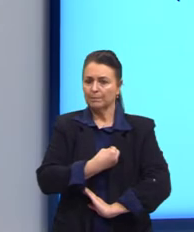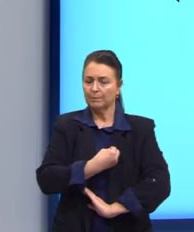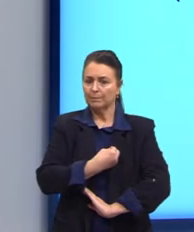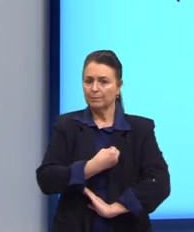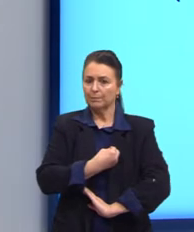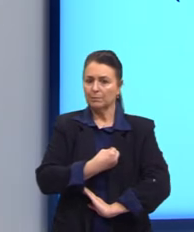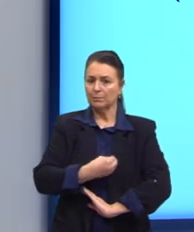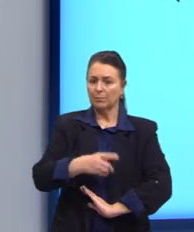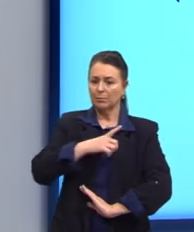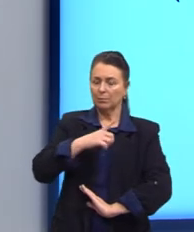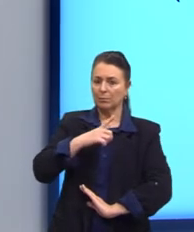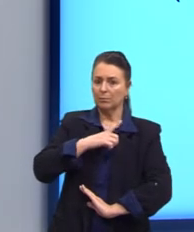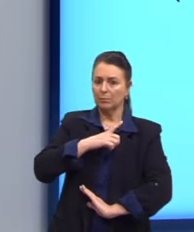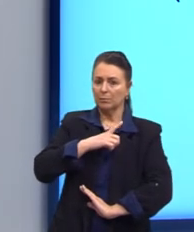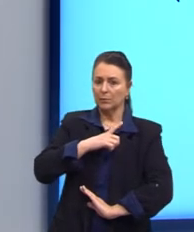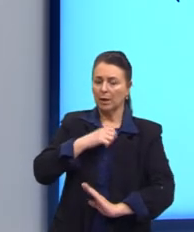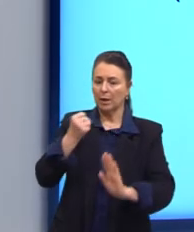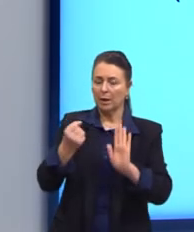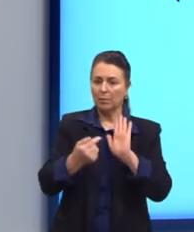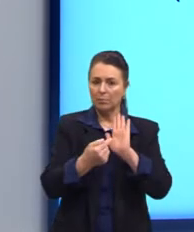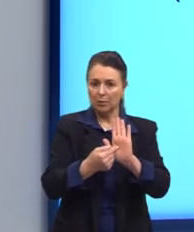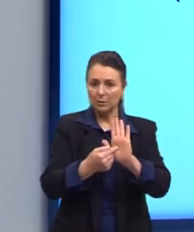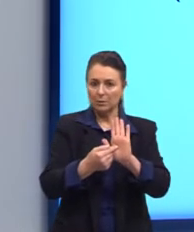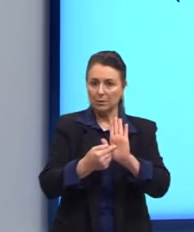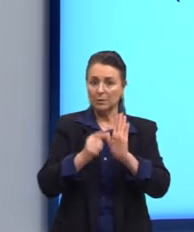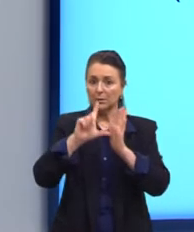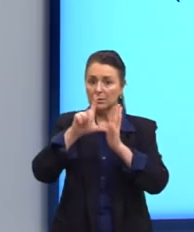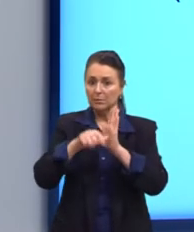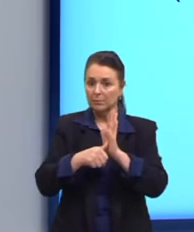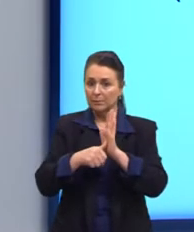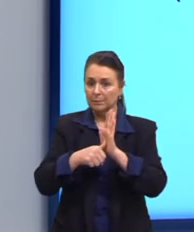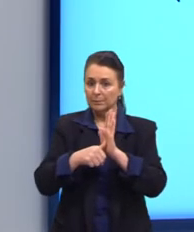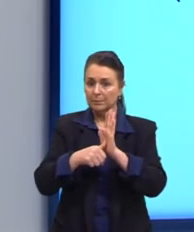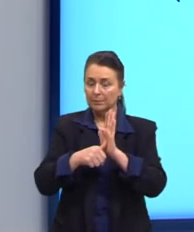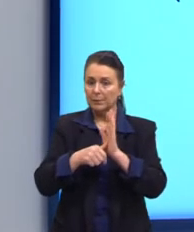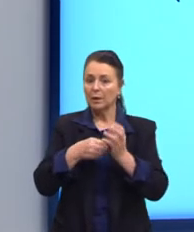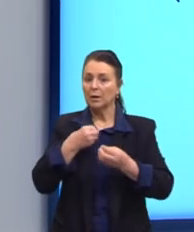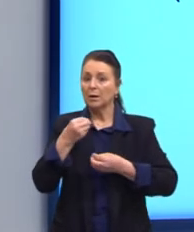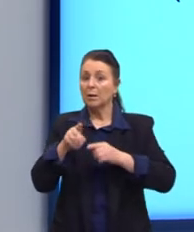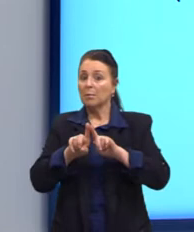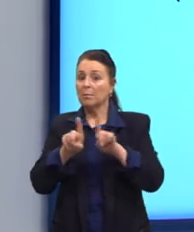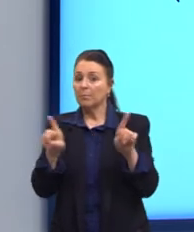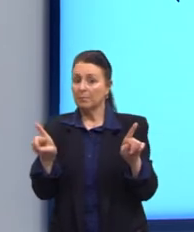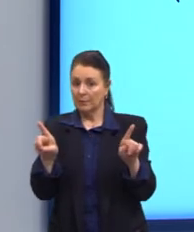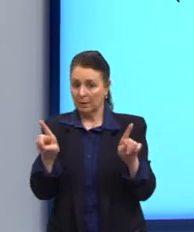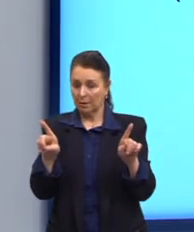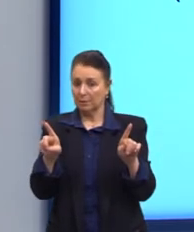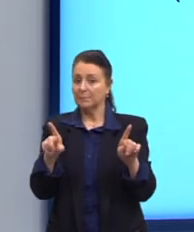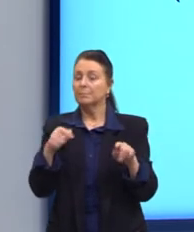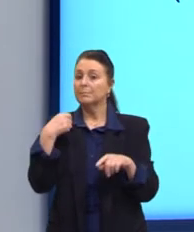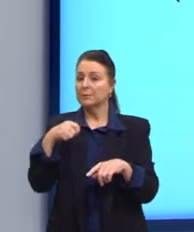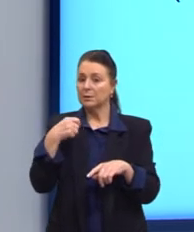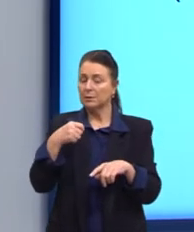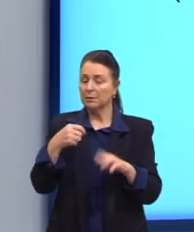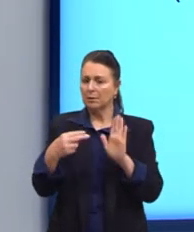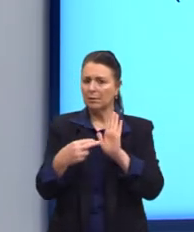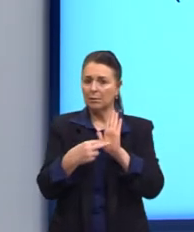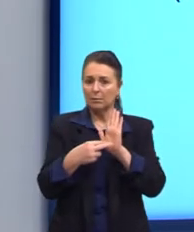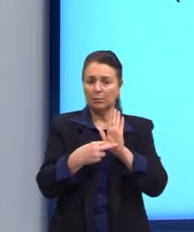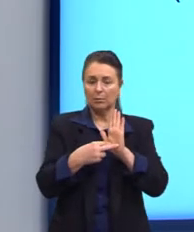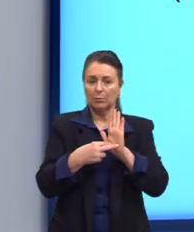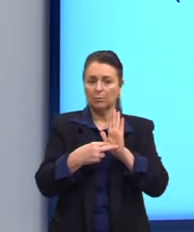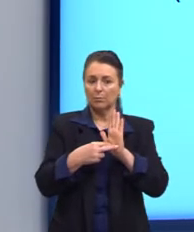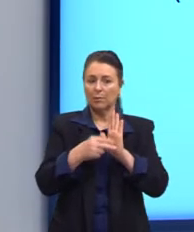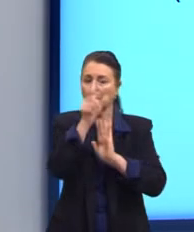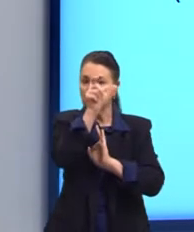registra a existência e a Restitui como tal porém levando em consideração o indivíduo ou